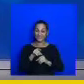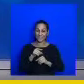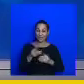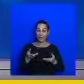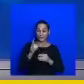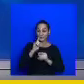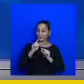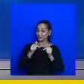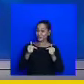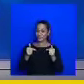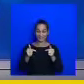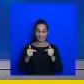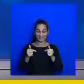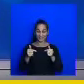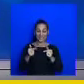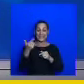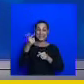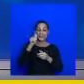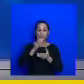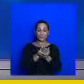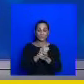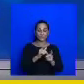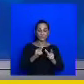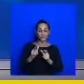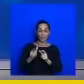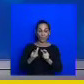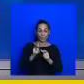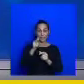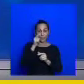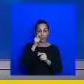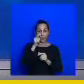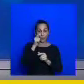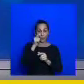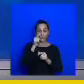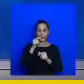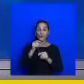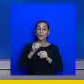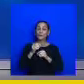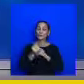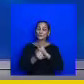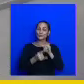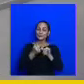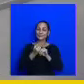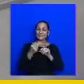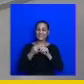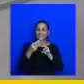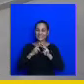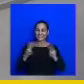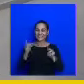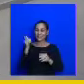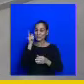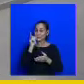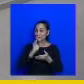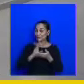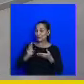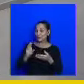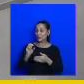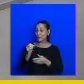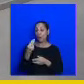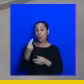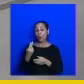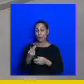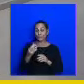aí, hoje foi o seu dia de sorte? Após a apuração, fique atento à página da Caixa na internet para saber de onde são as apostas ganhadoras ou se